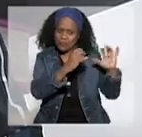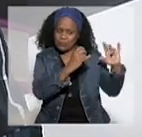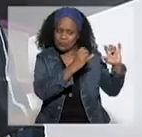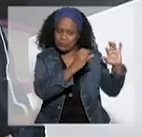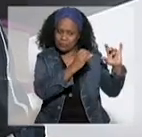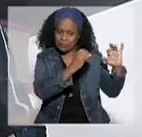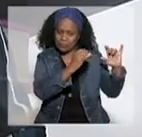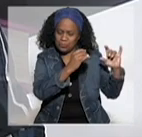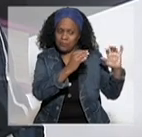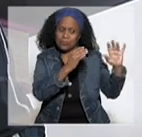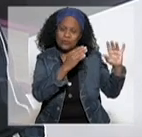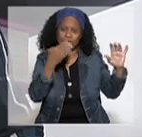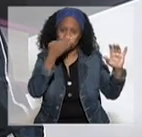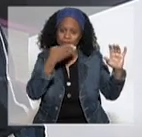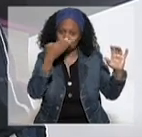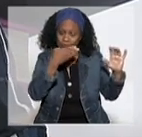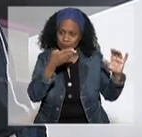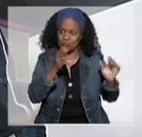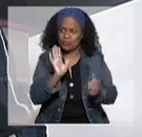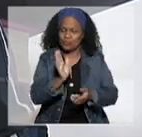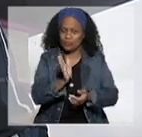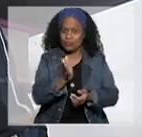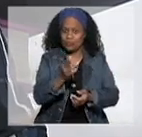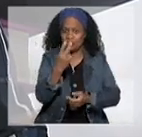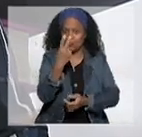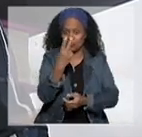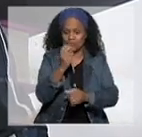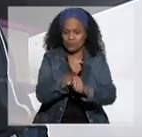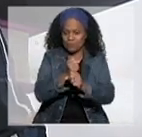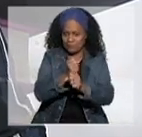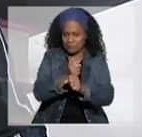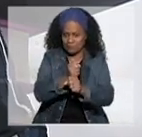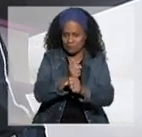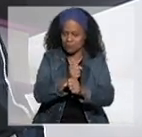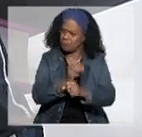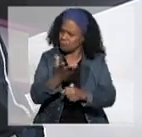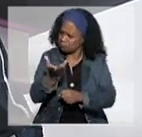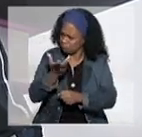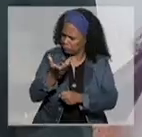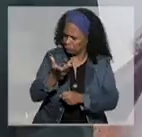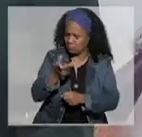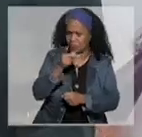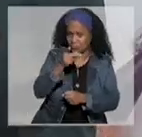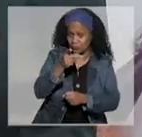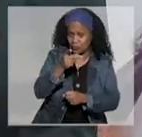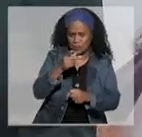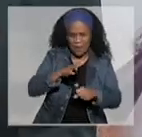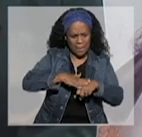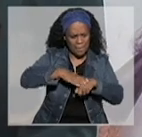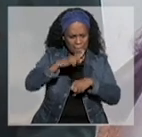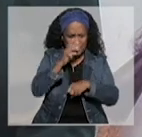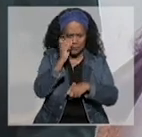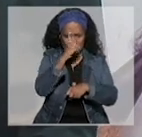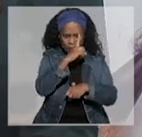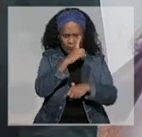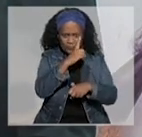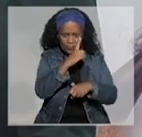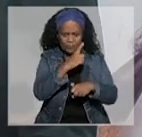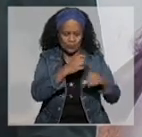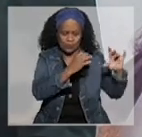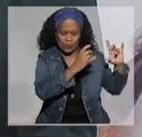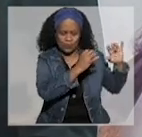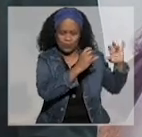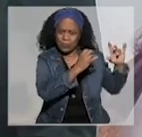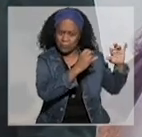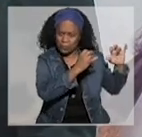2 anos e meio e com a flauta doce, 2 anos. Quer dizer... Essa flauta que é mais difícil, a flauta doce é